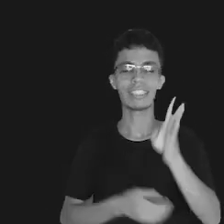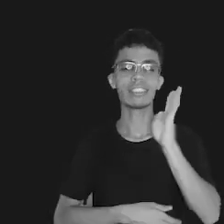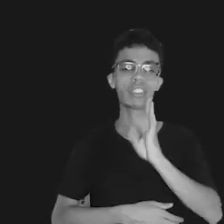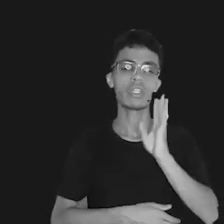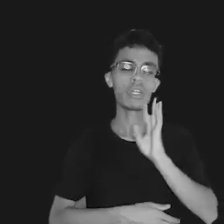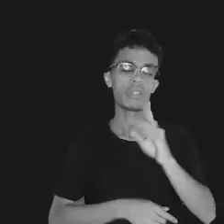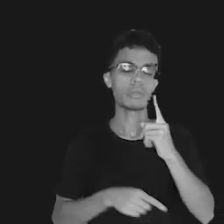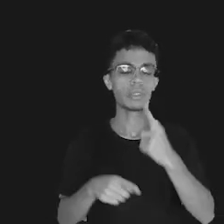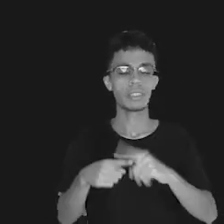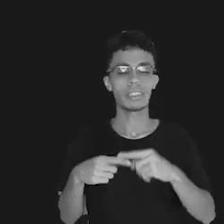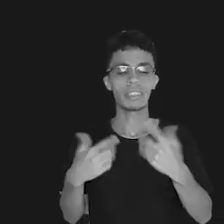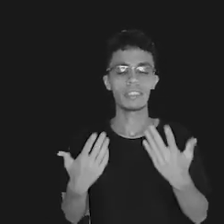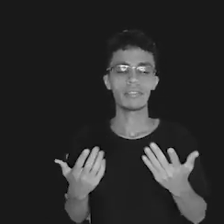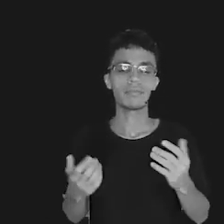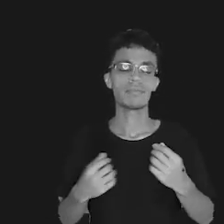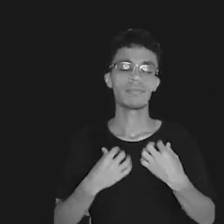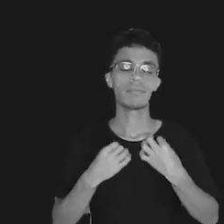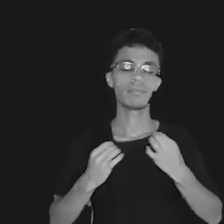legal, porque